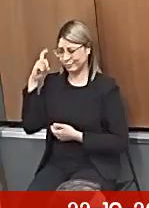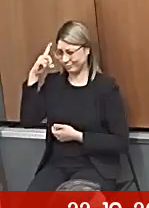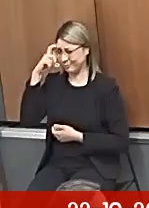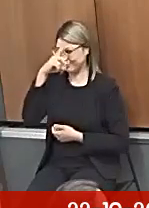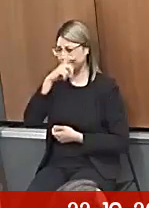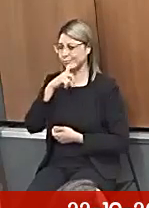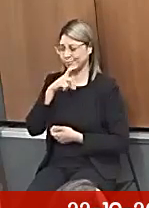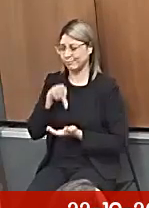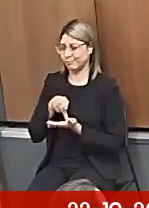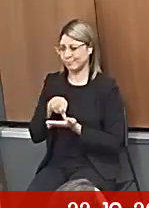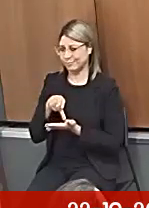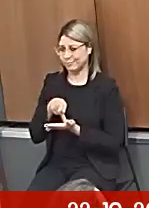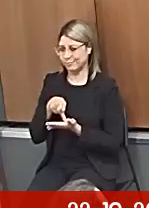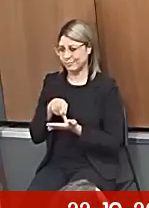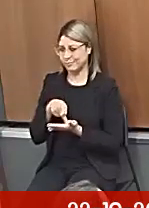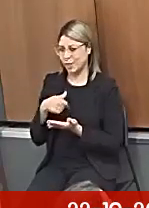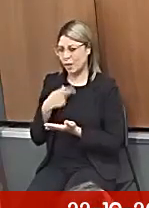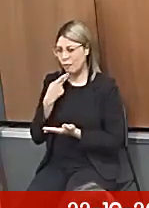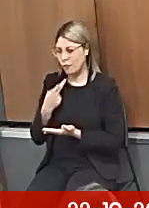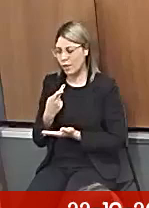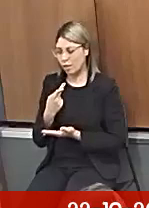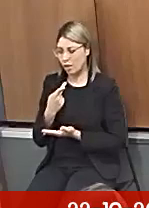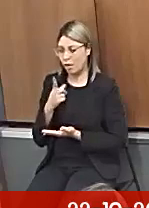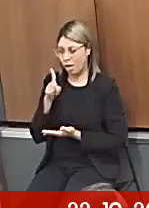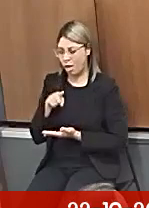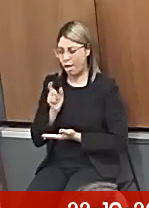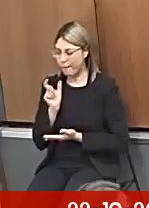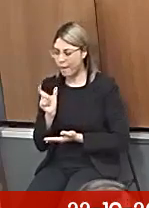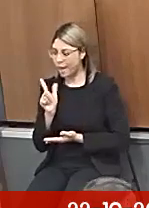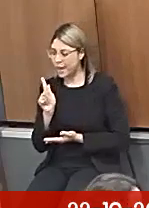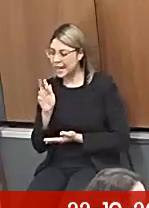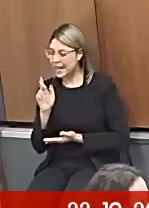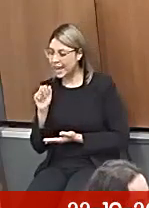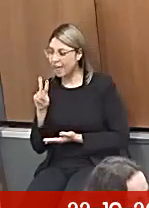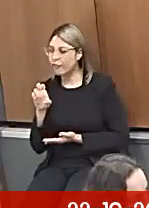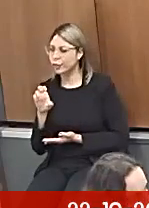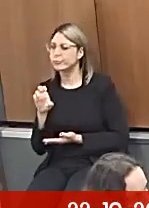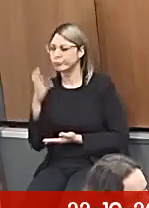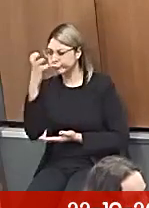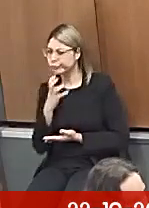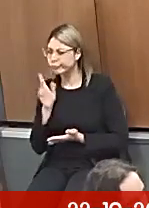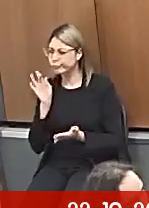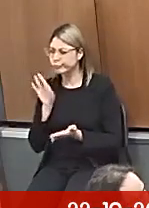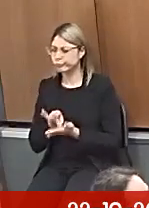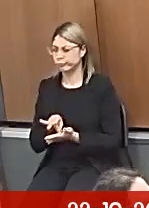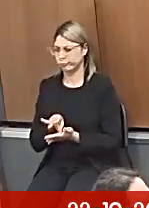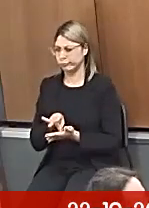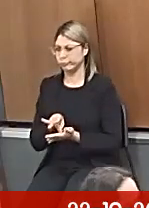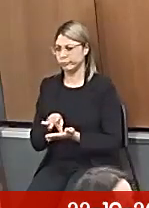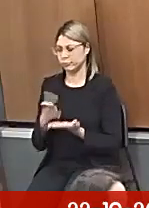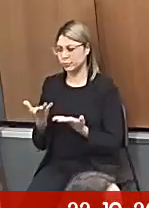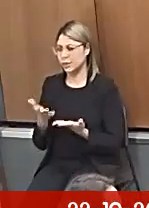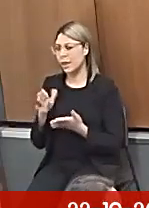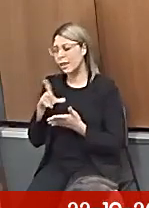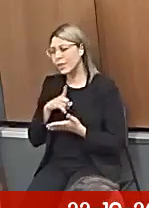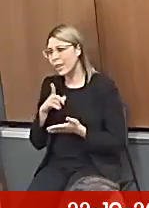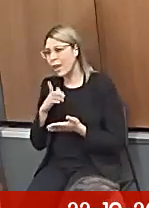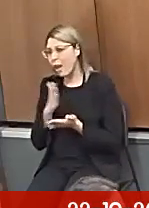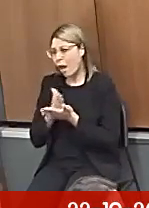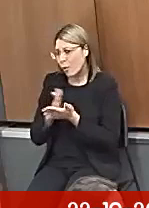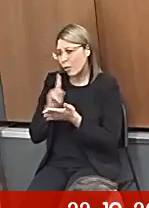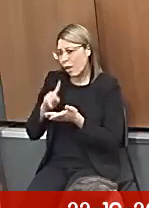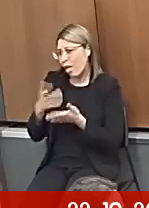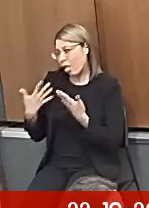dificuldade em casos, eu vou usar a expressão grave, mas eu espero que você entenda, que não estou... E como casos mais